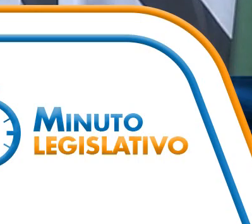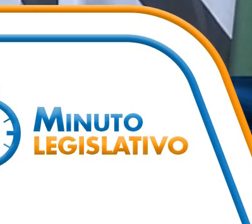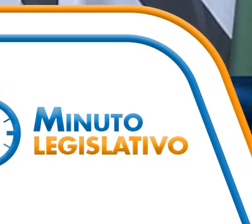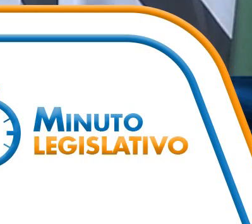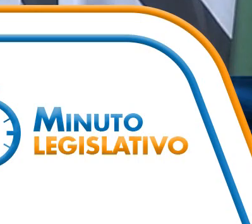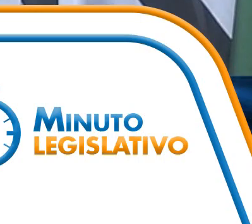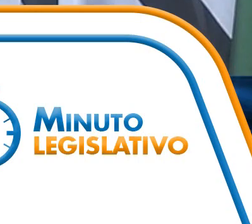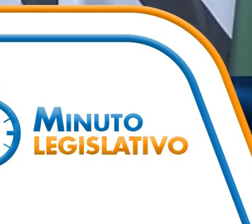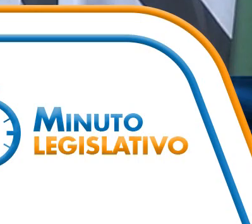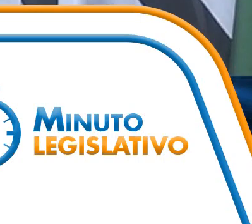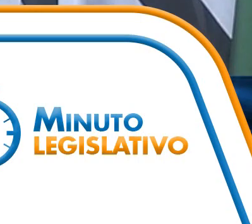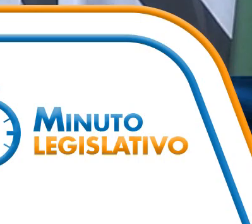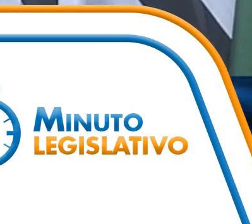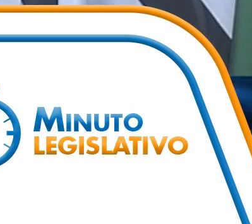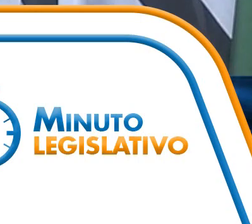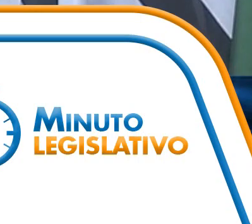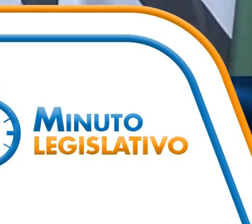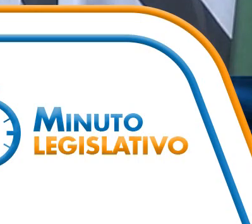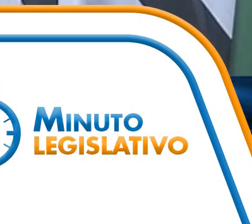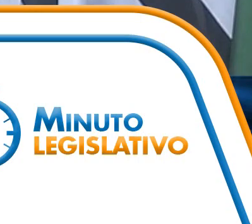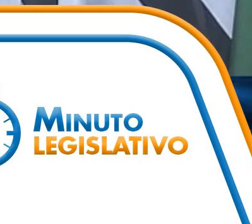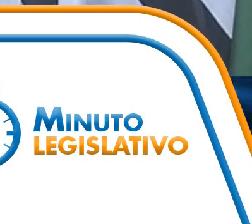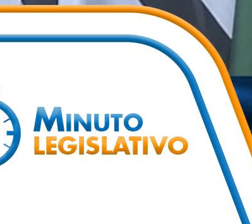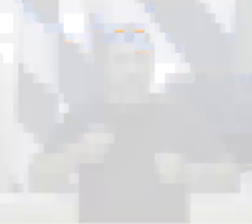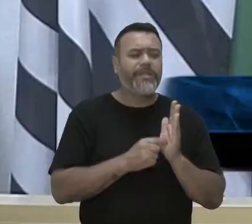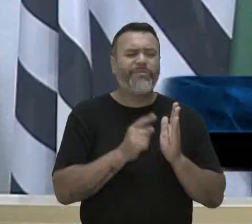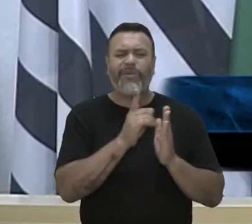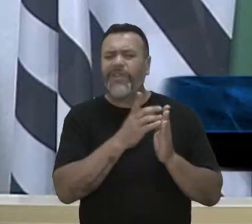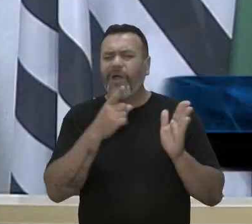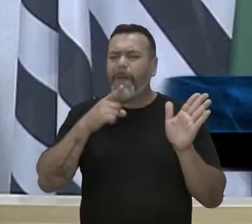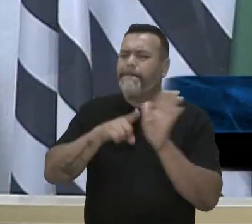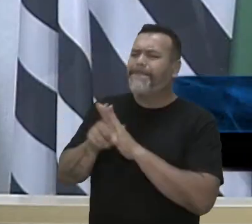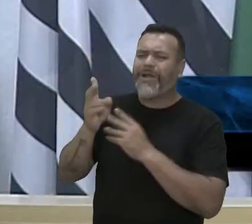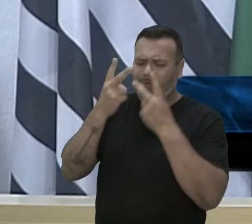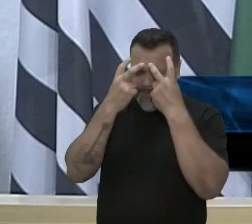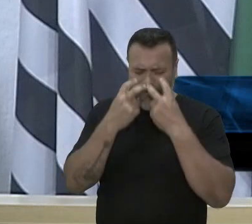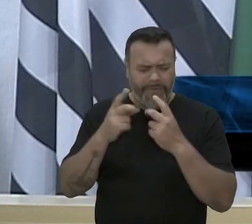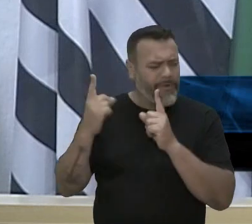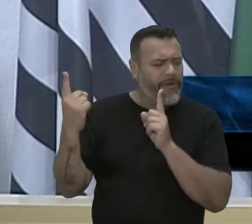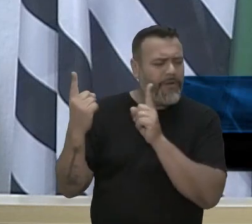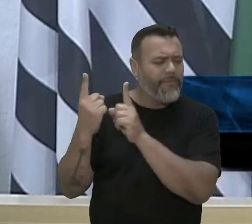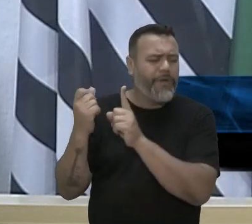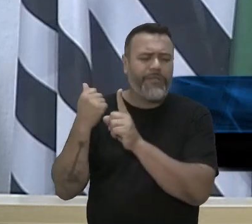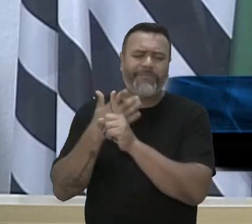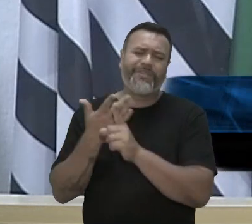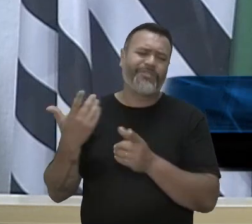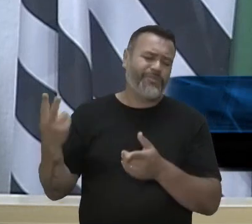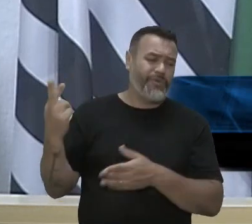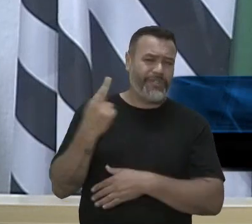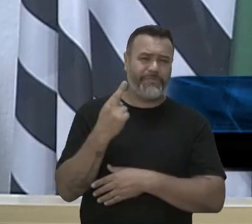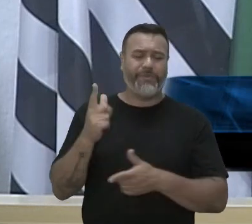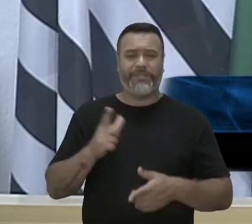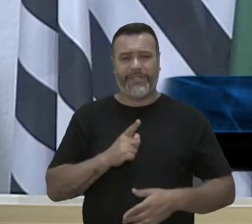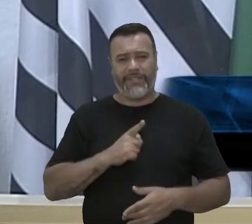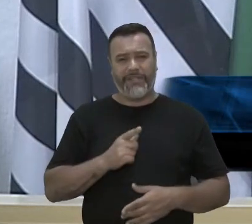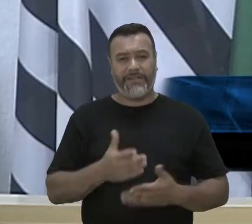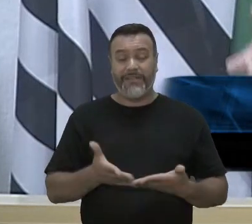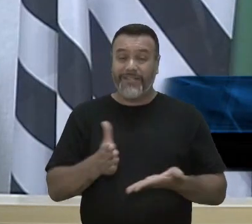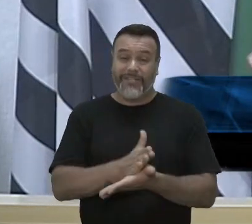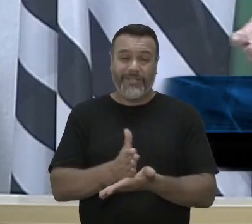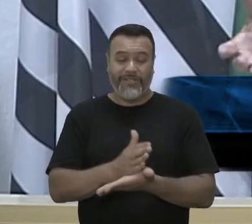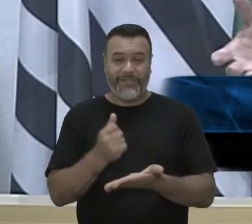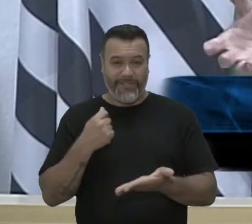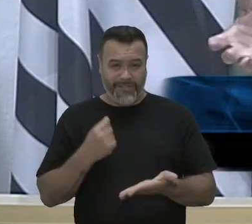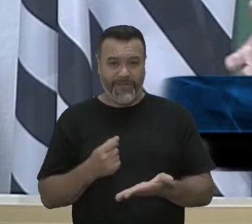dos Campos já tem este tipo de transporte público Então são algumas situações que ABC pelo tanto